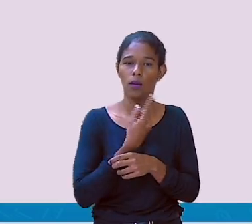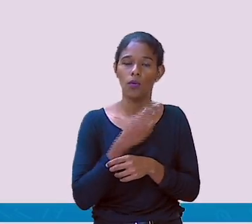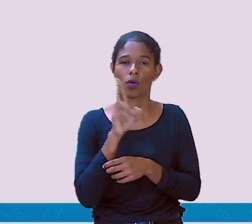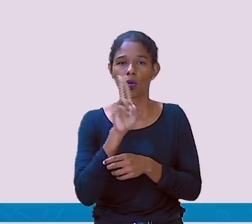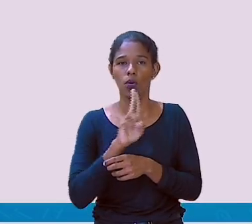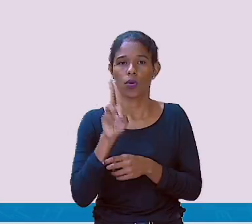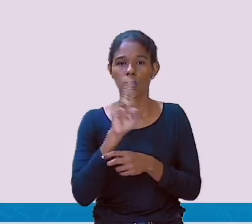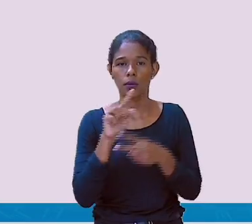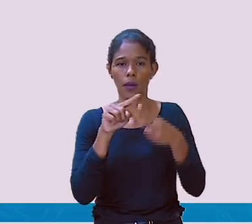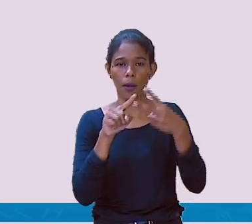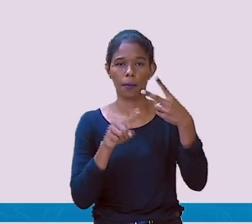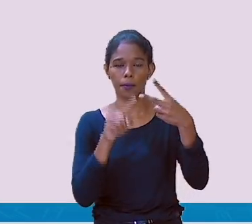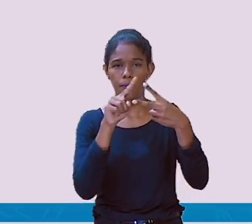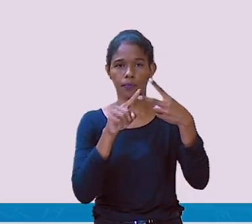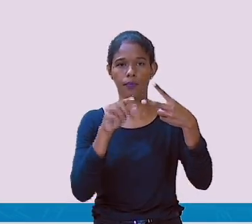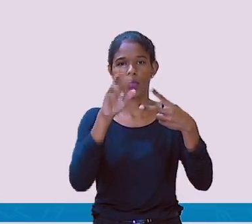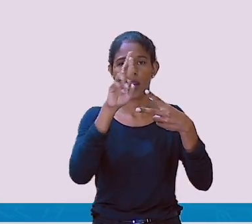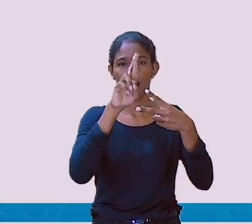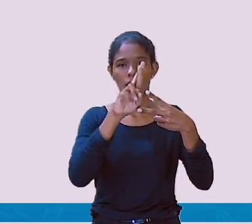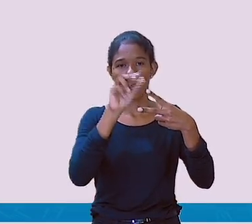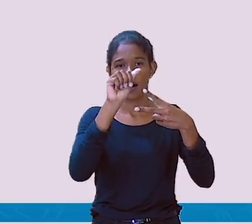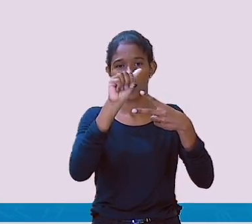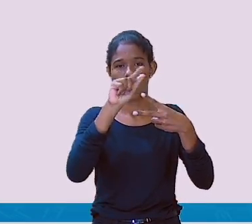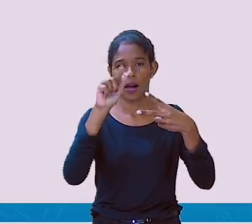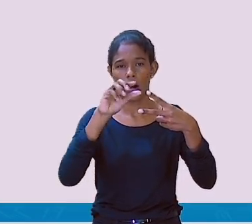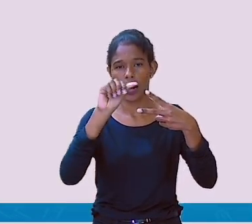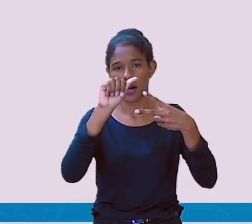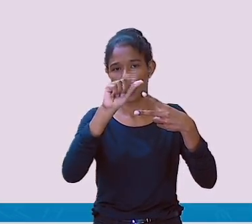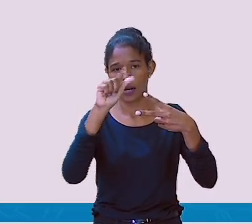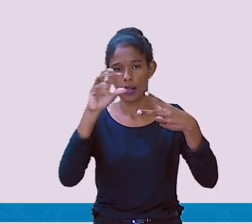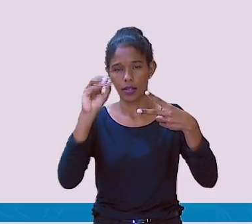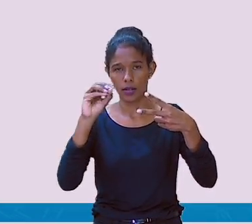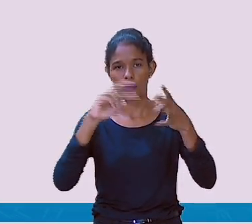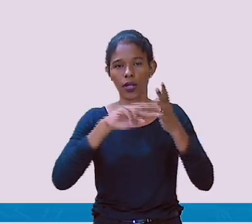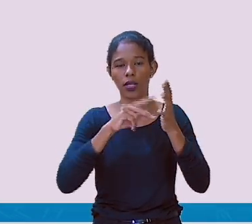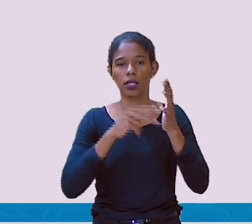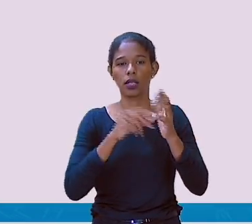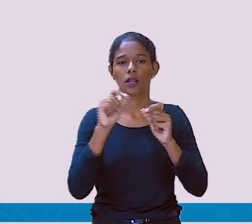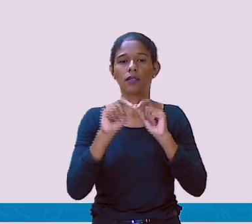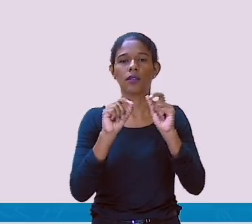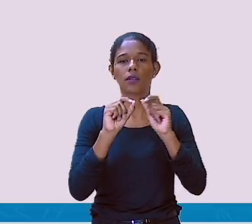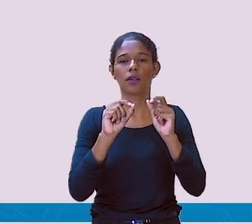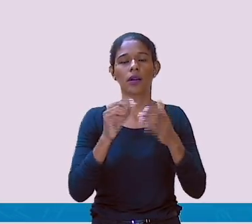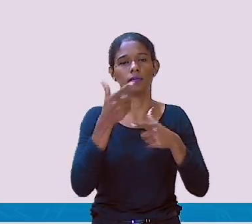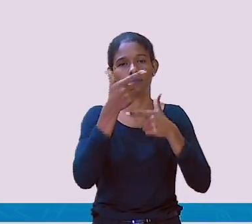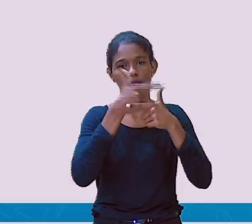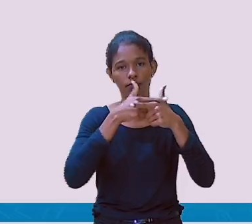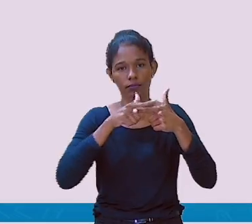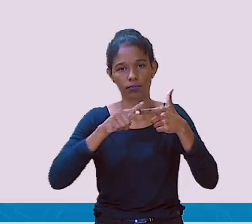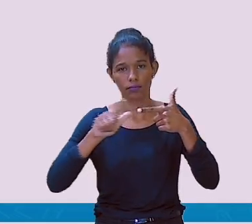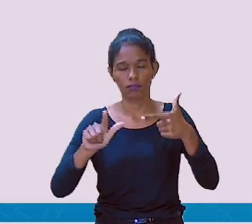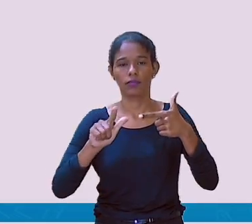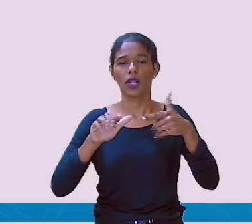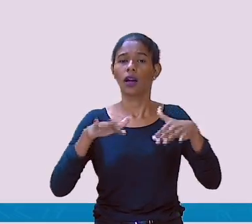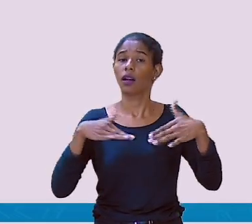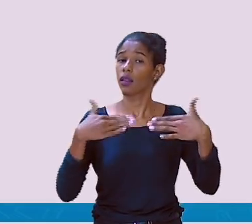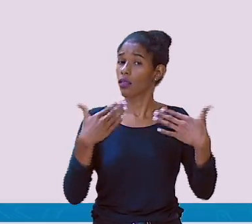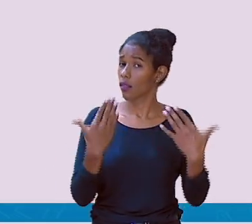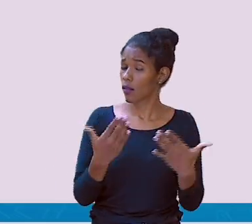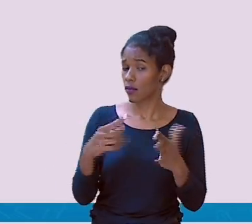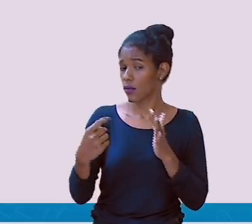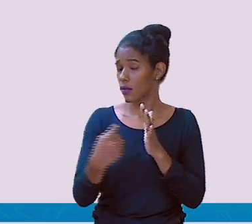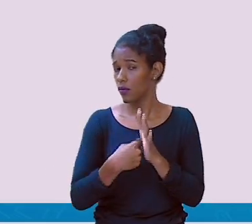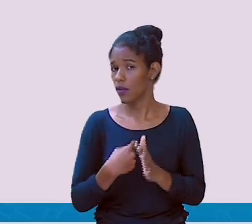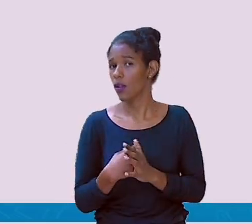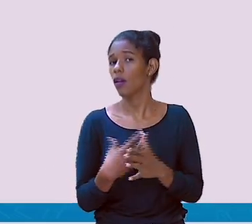palavra razão vem do latim ratio e significa divisão. Então, Rosilene, a razão